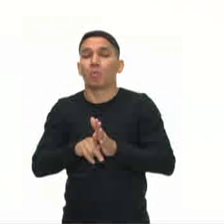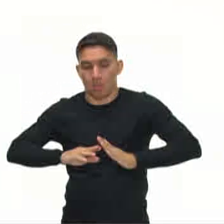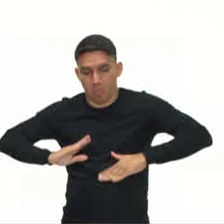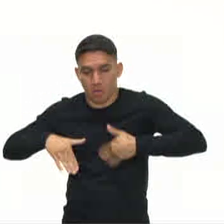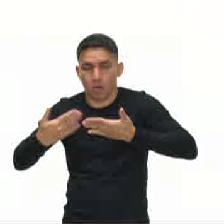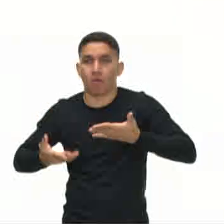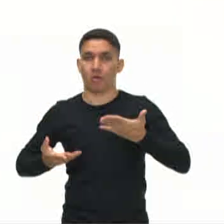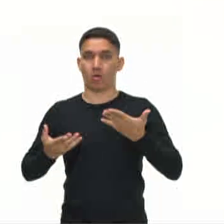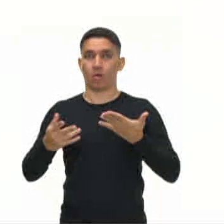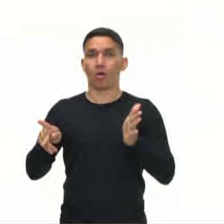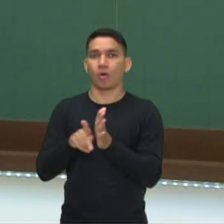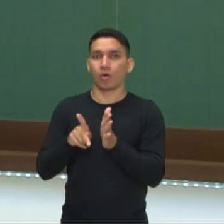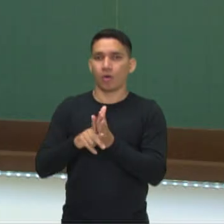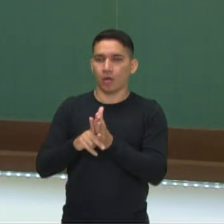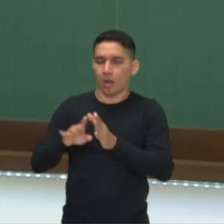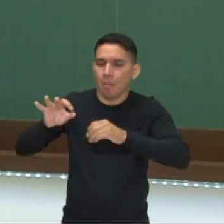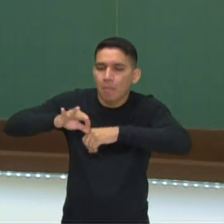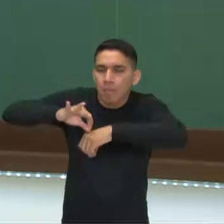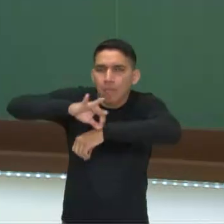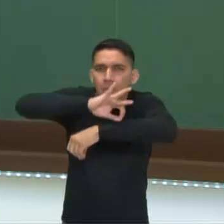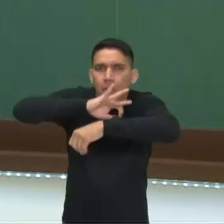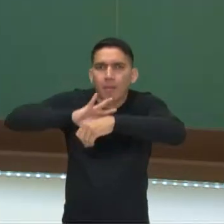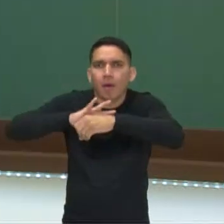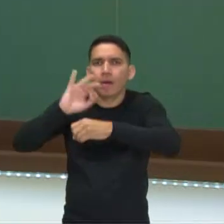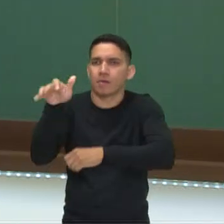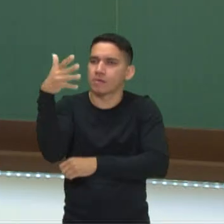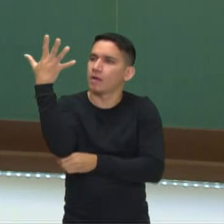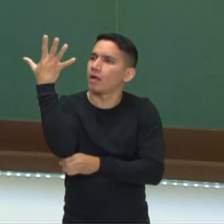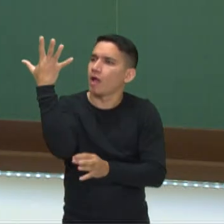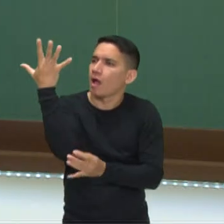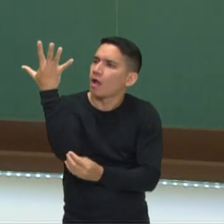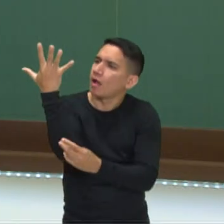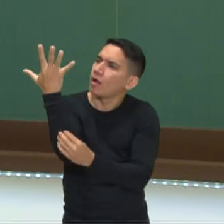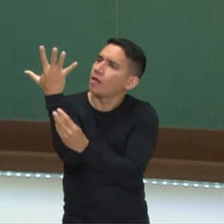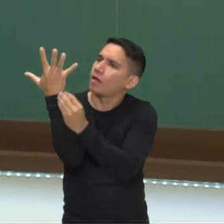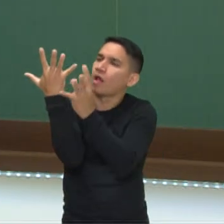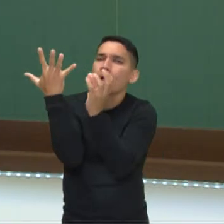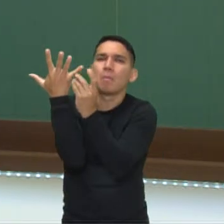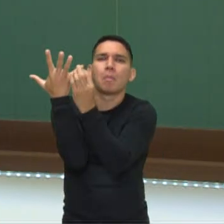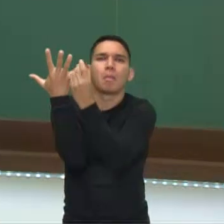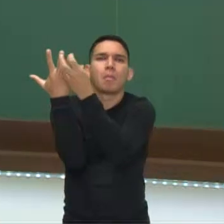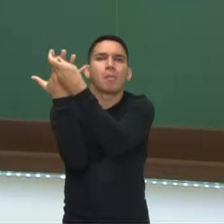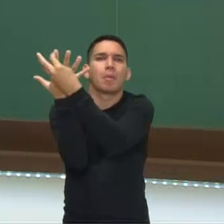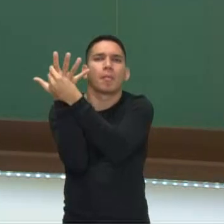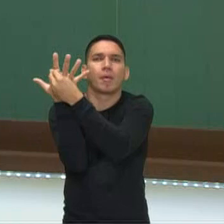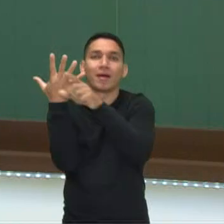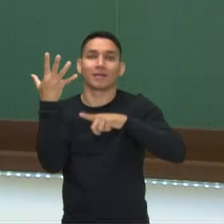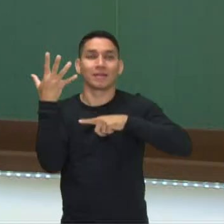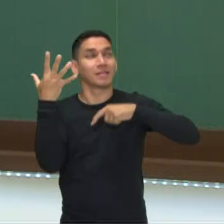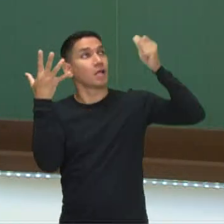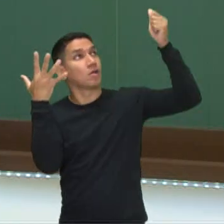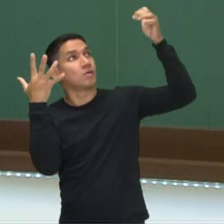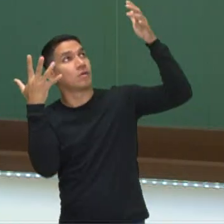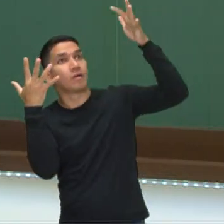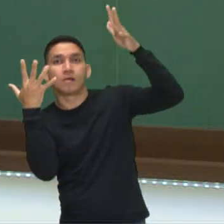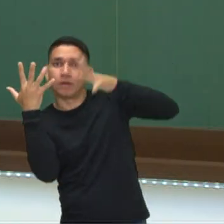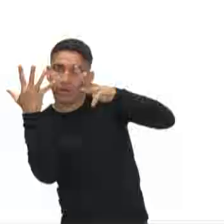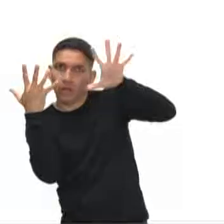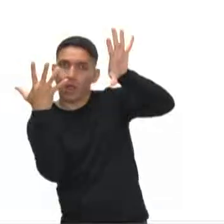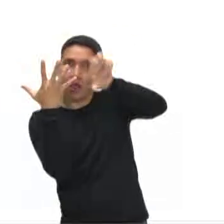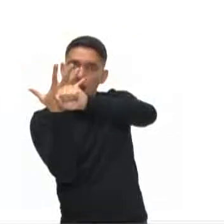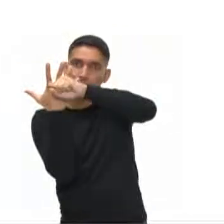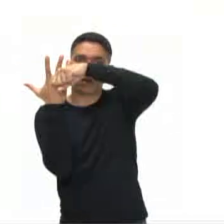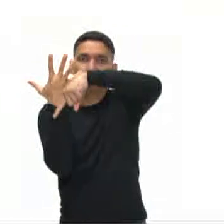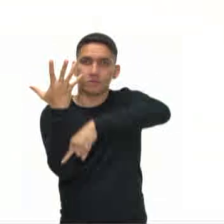orgânica que ocorreu lá nas folhas das plantas pelo processo de fotossíntese e possui várias fibras que